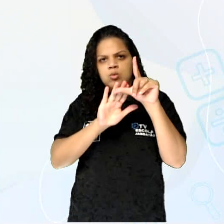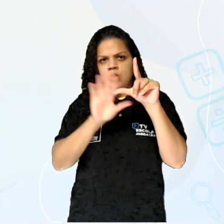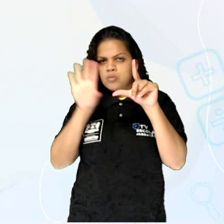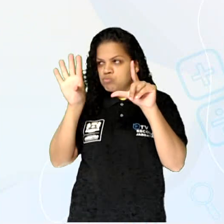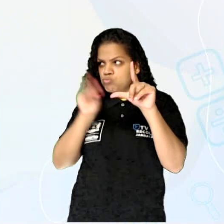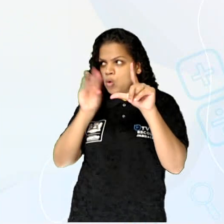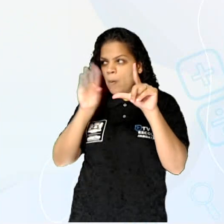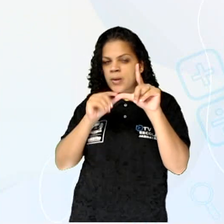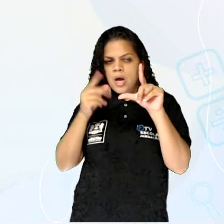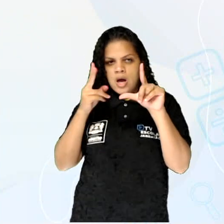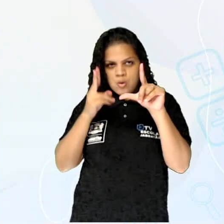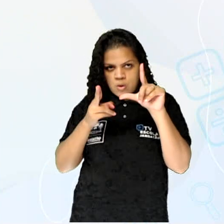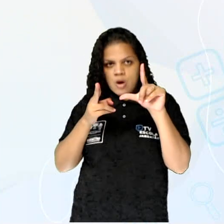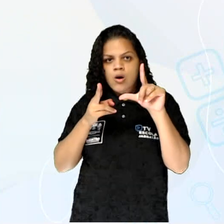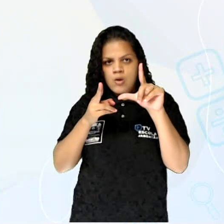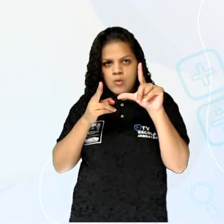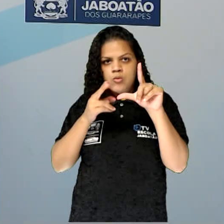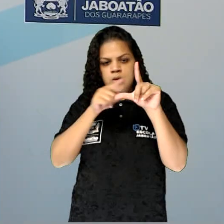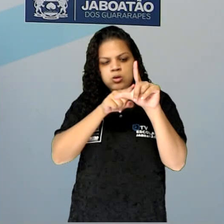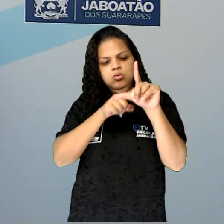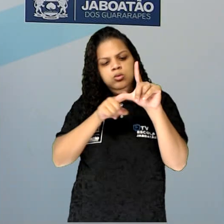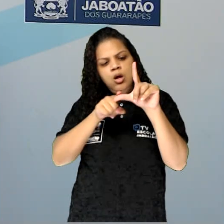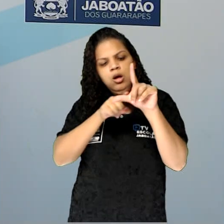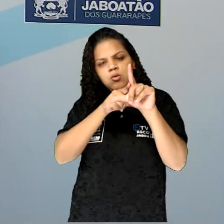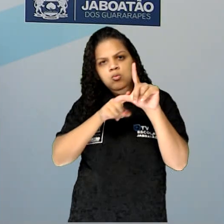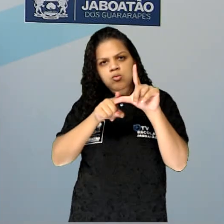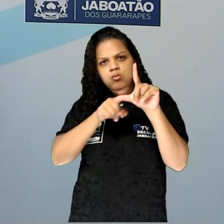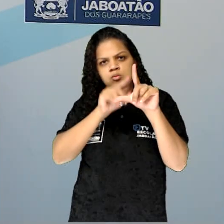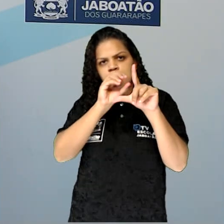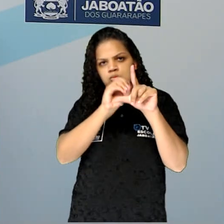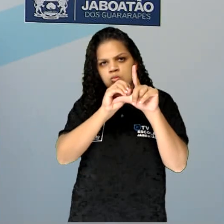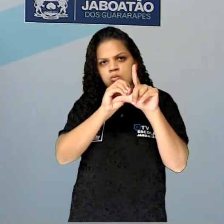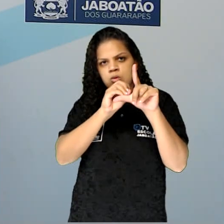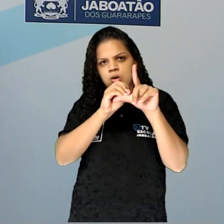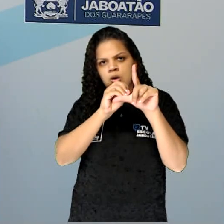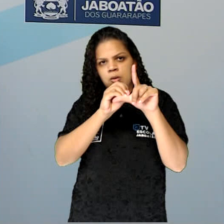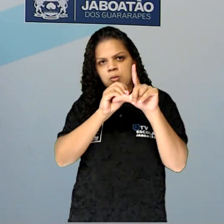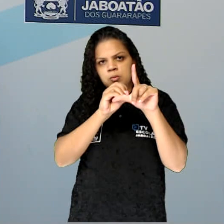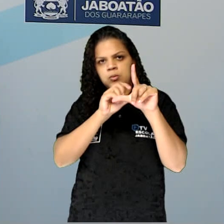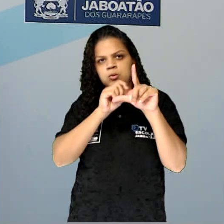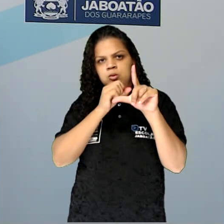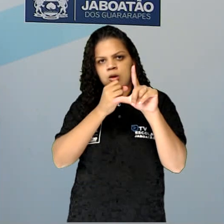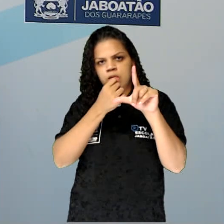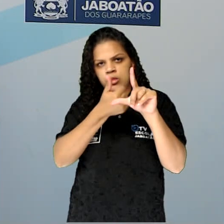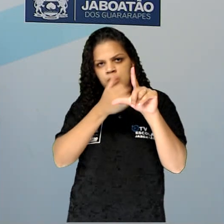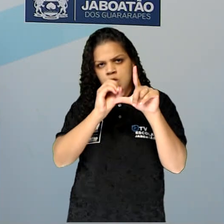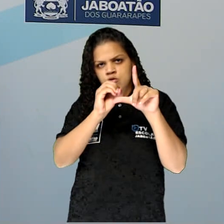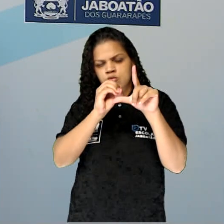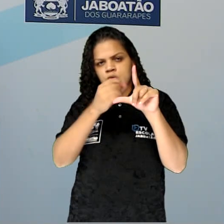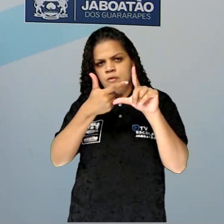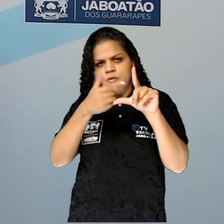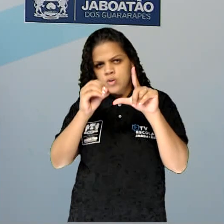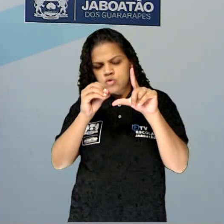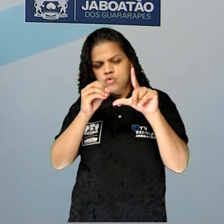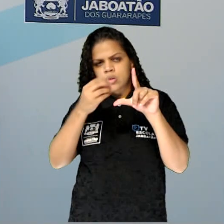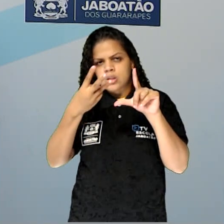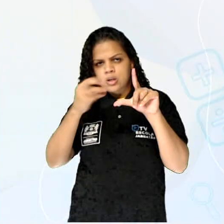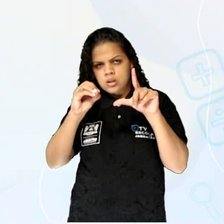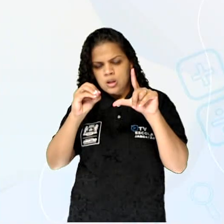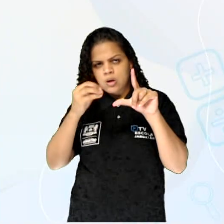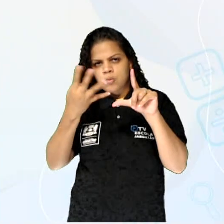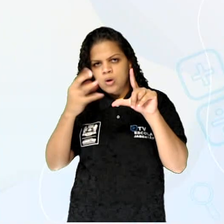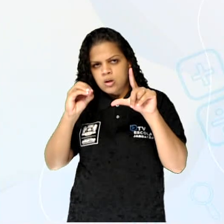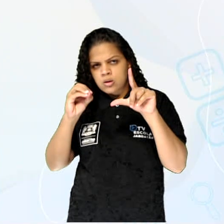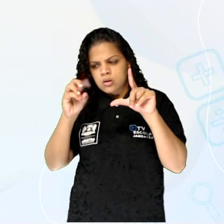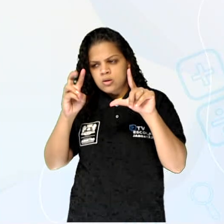a graduação zero fique no primeiro lado agora se nós podemos contar 10 20 30